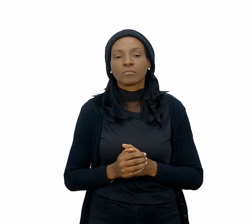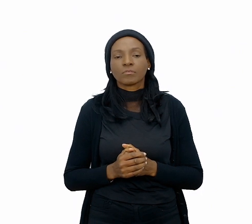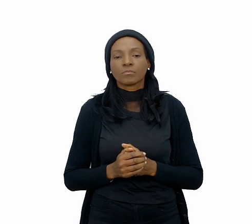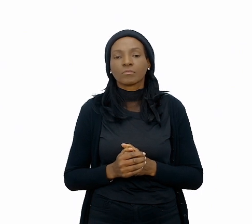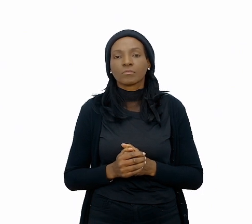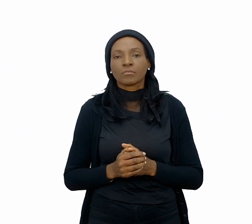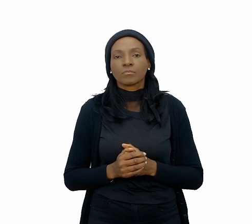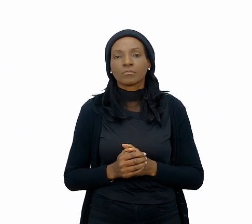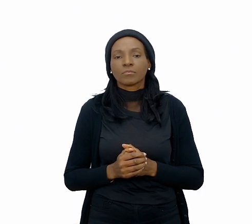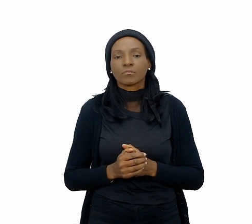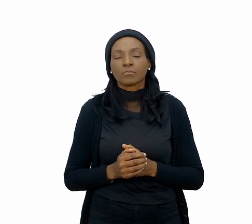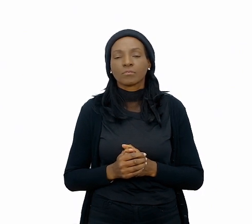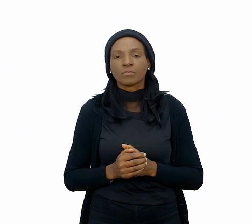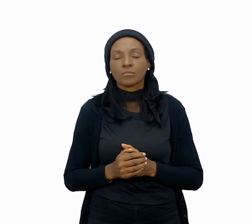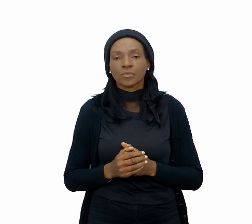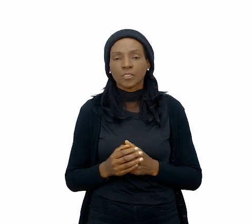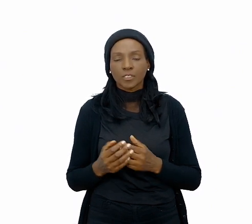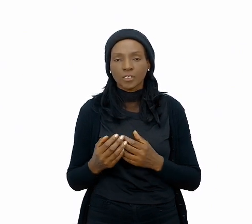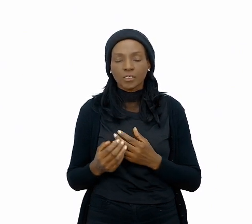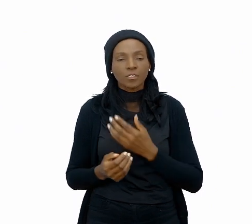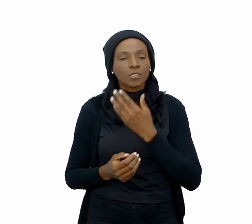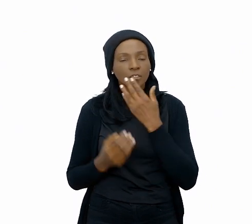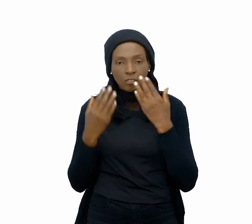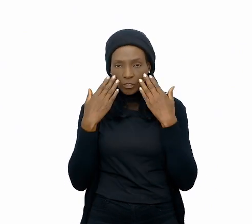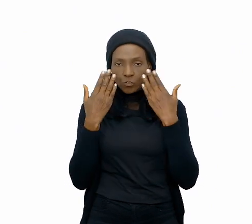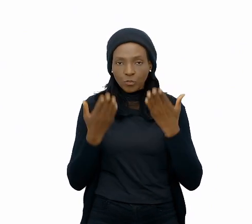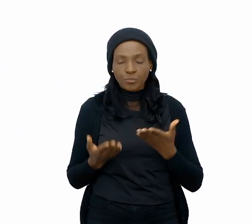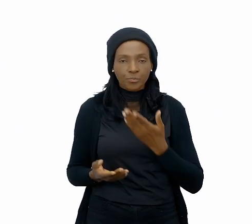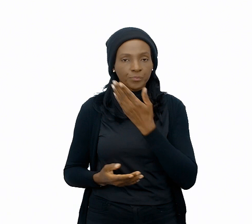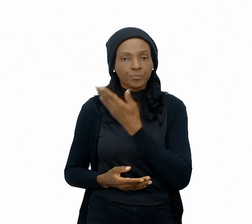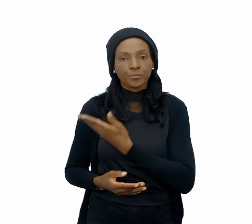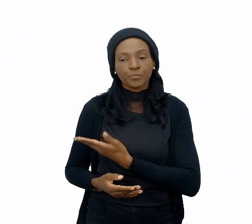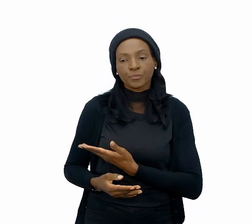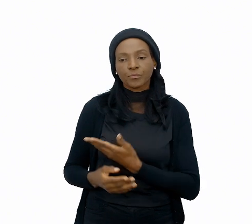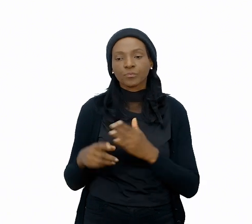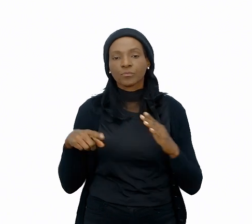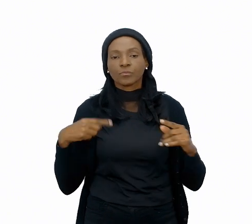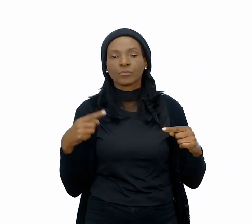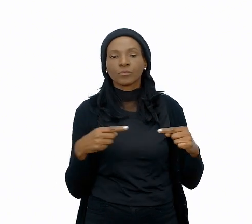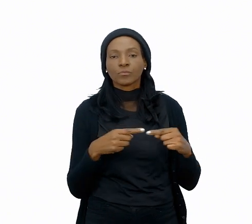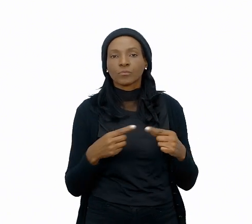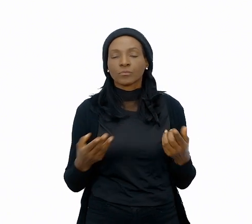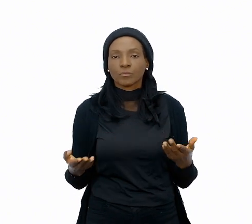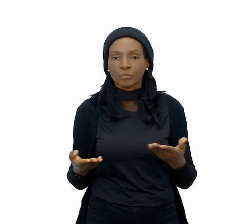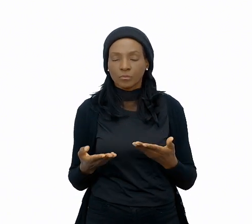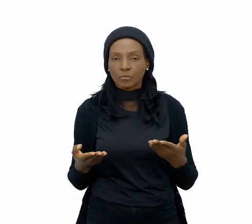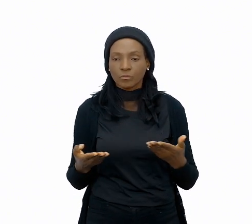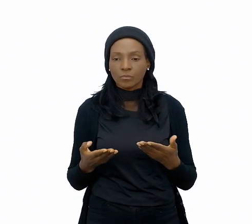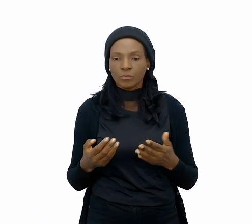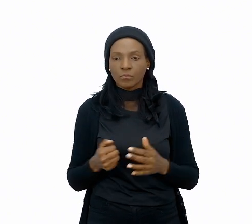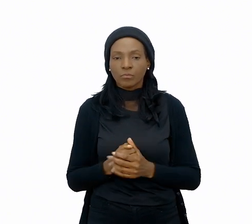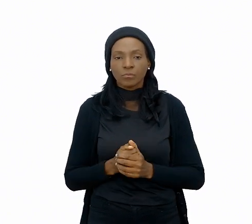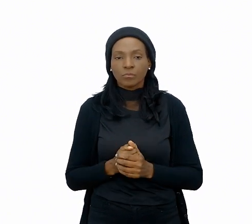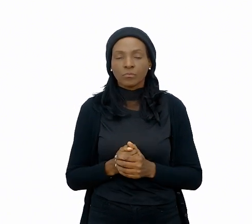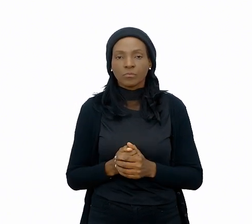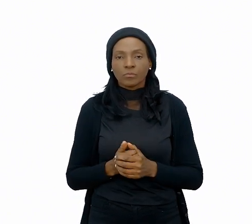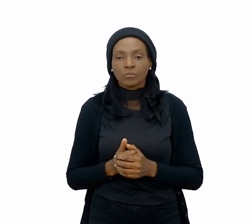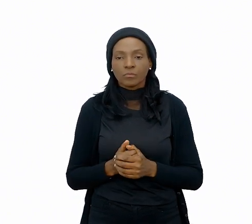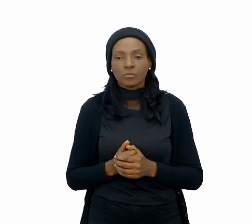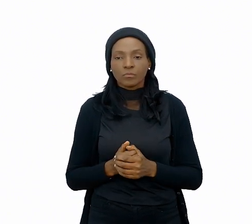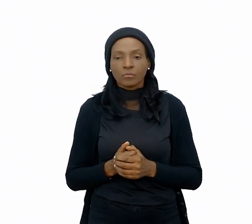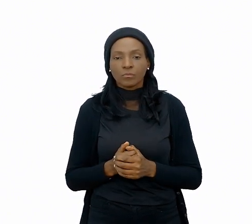Eu vou apresentar aqui para vocês os nossos objetivos de hoje, né? Então,